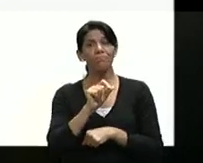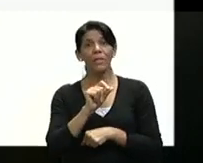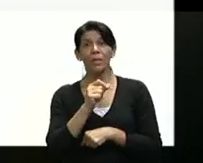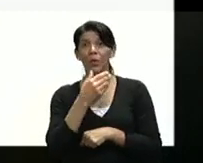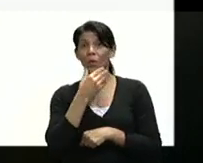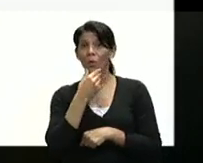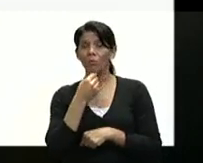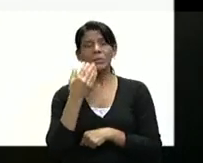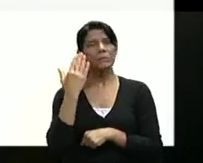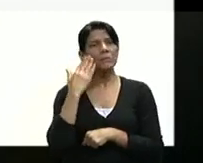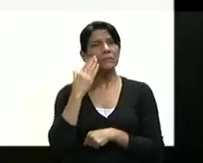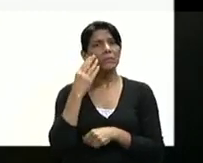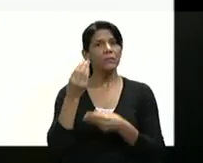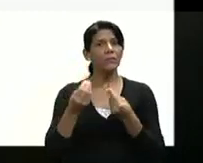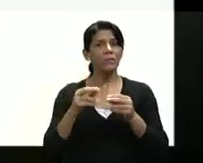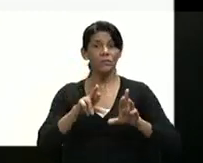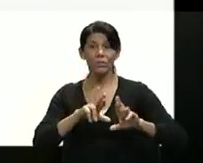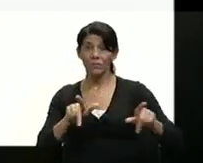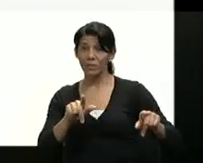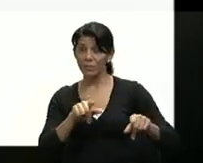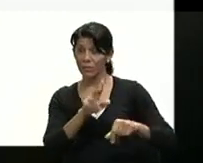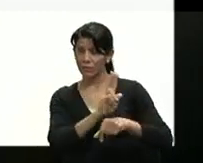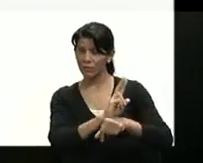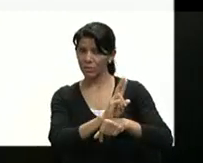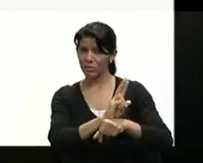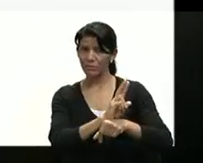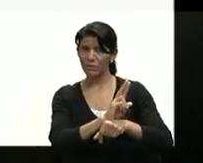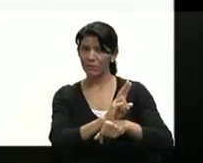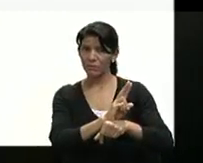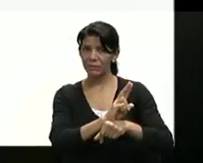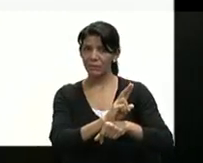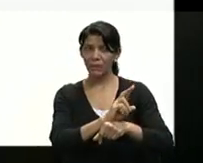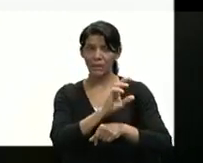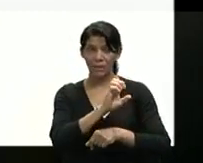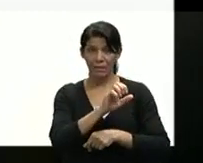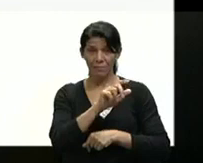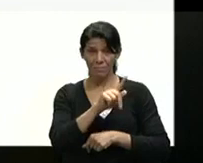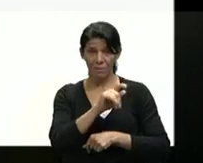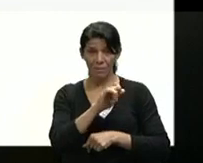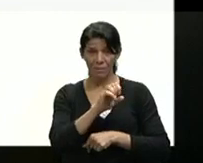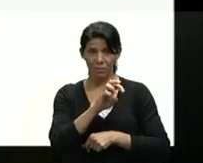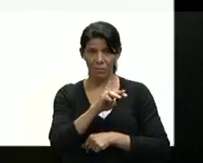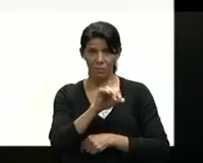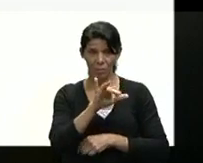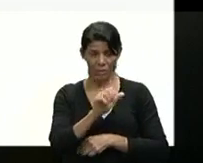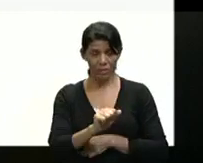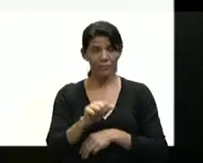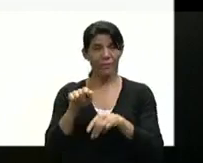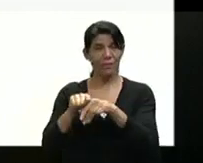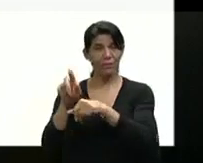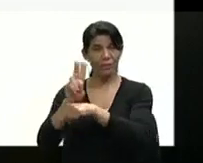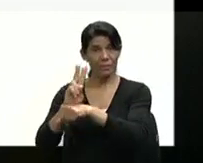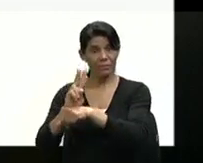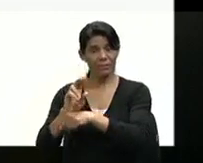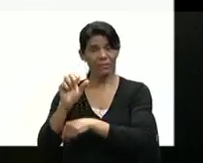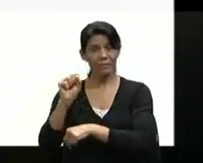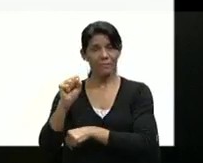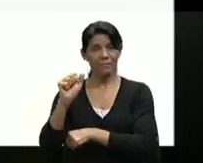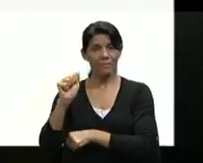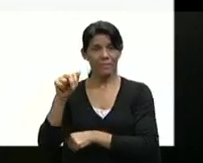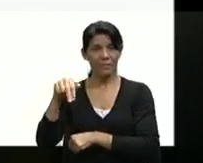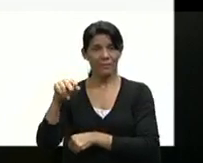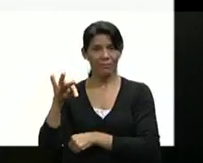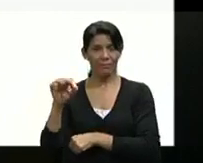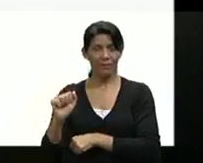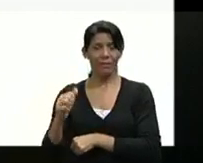quis entender qual era a diferença entre vigilância epidemiológica e vigilância sanitária